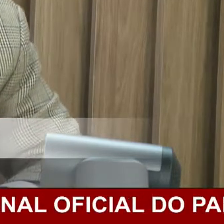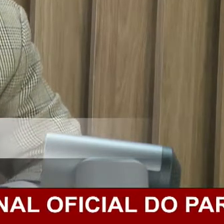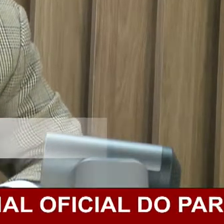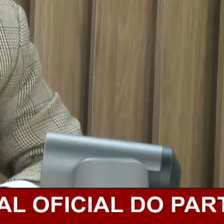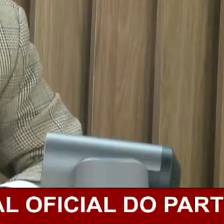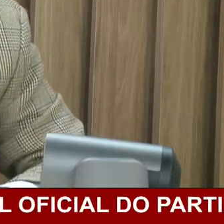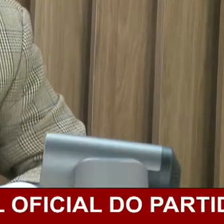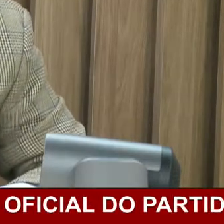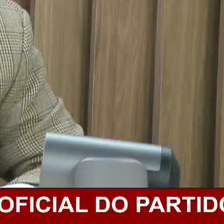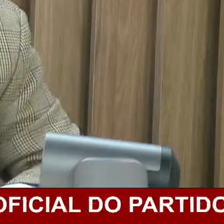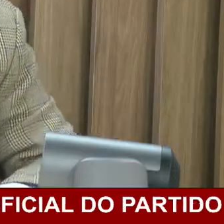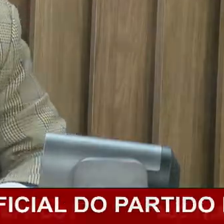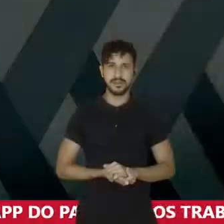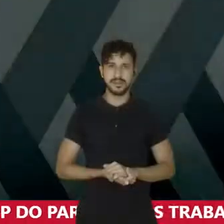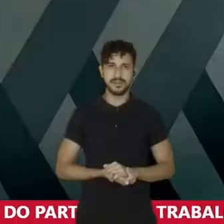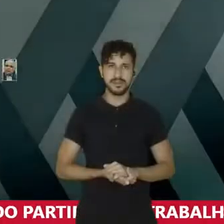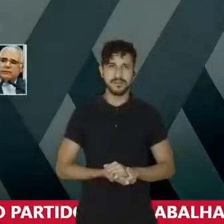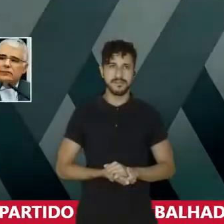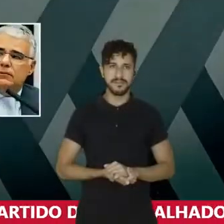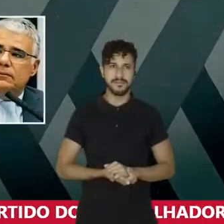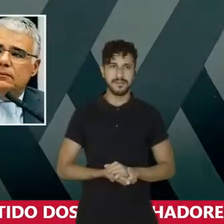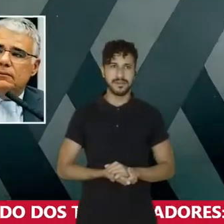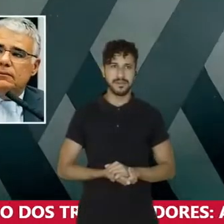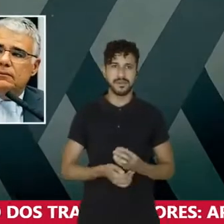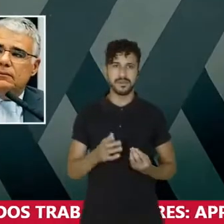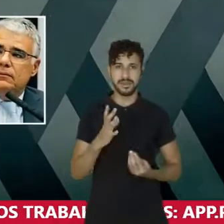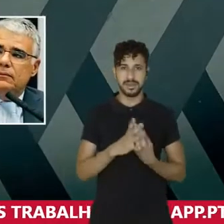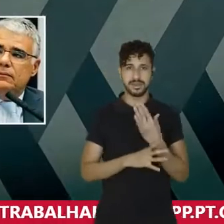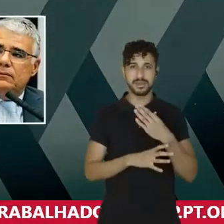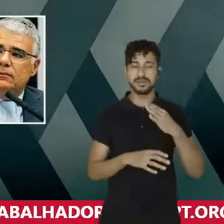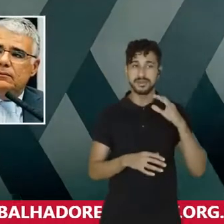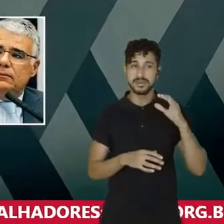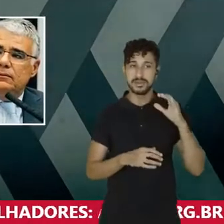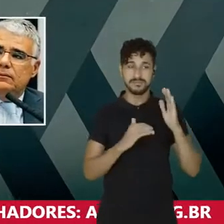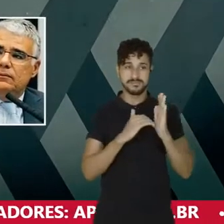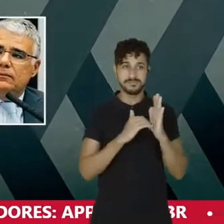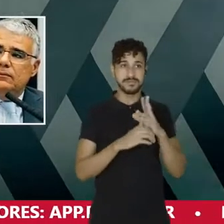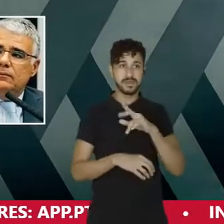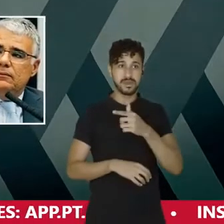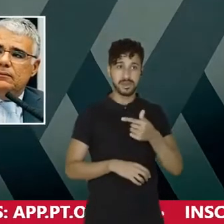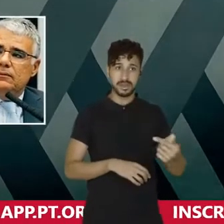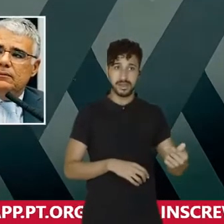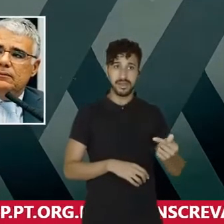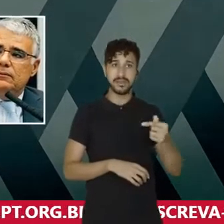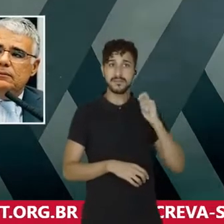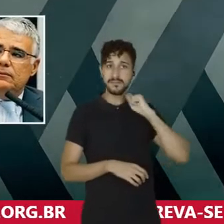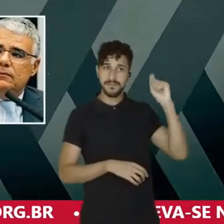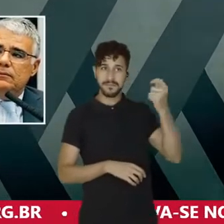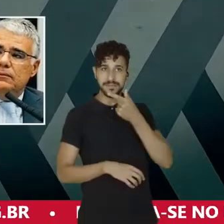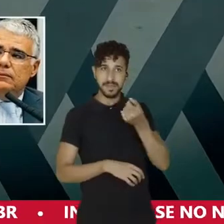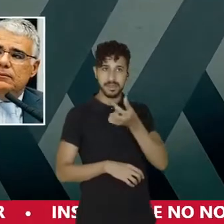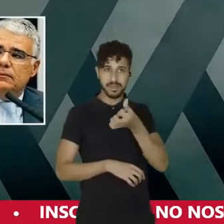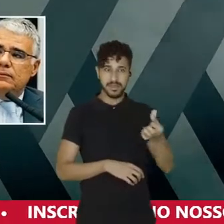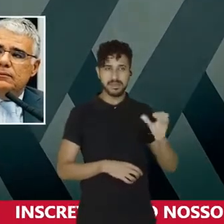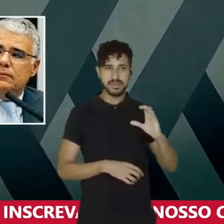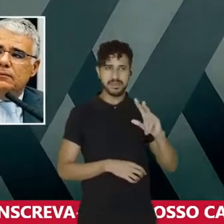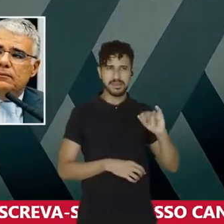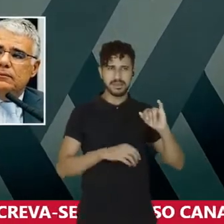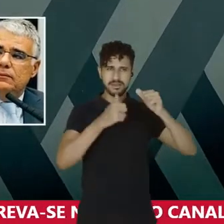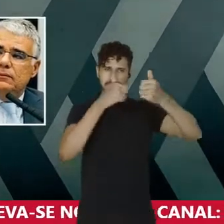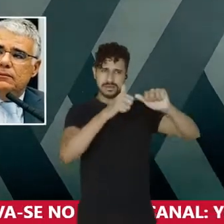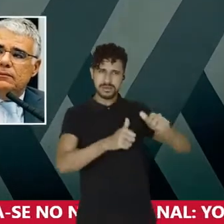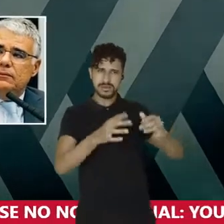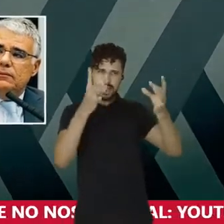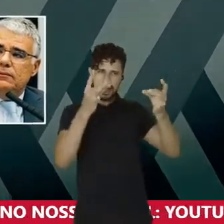será daqui para frente vamos pôr na tela instalada no senado federal em vinte e sete de abril de 2021 a CPI